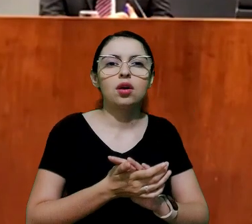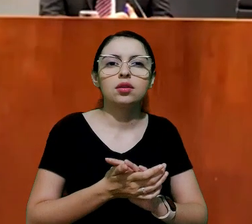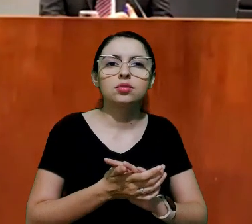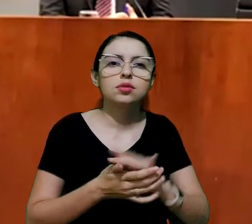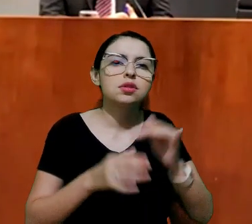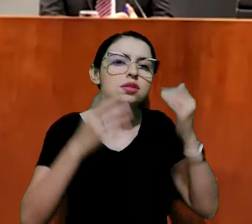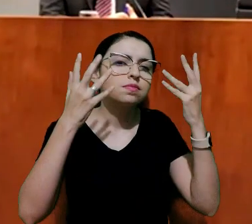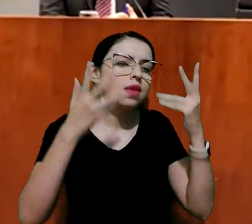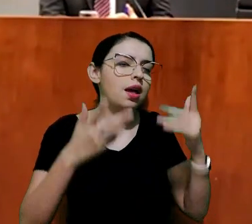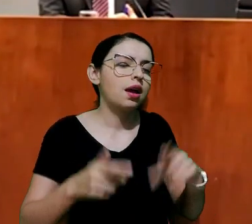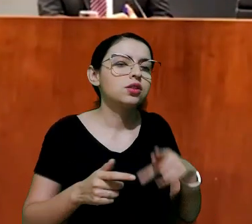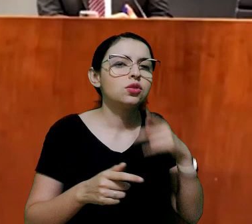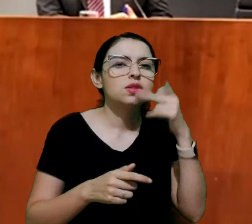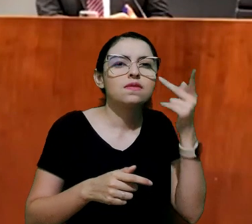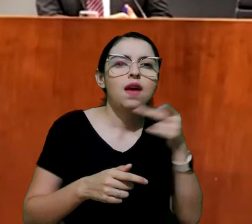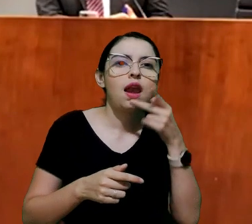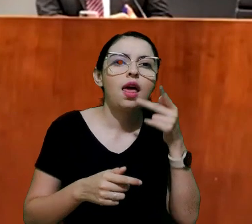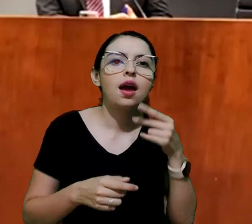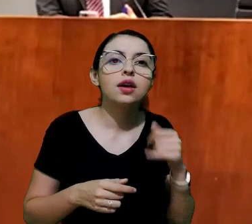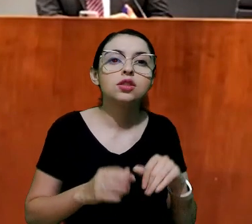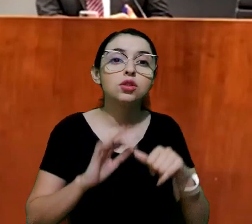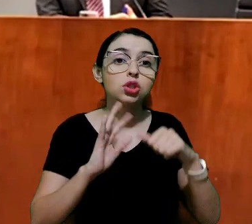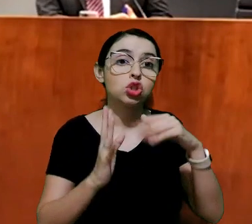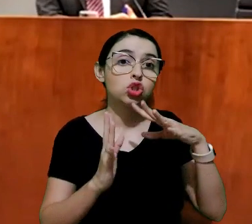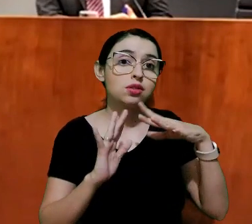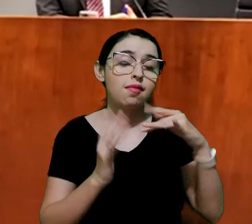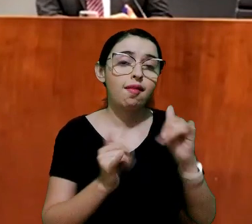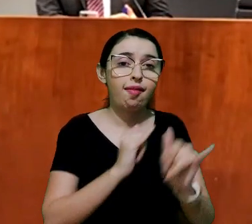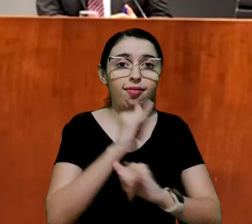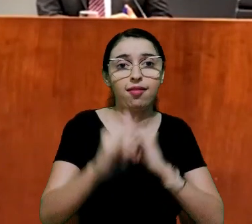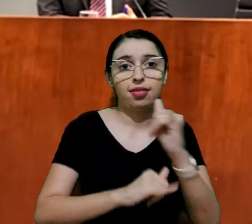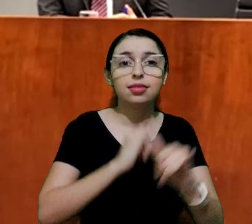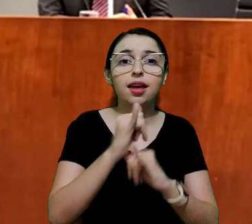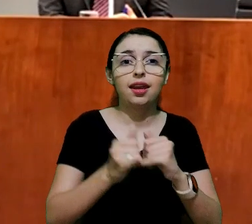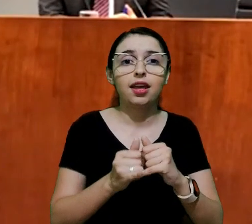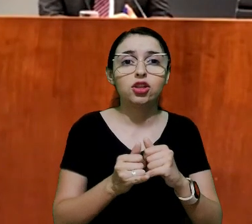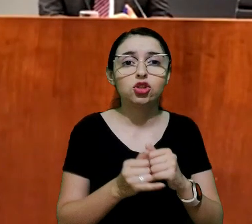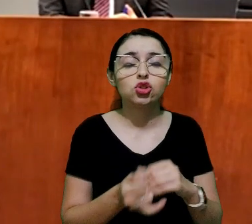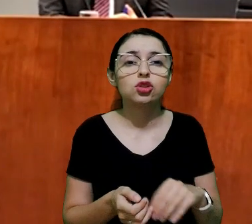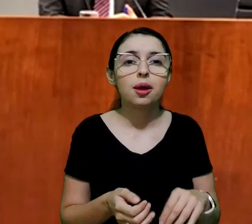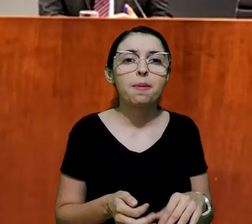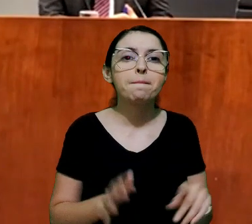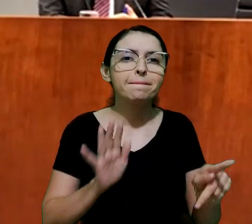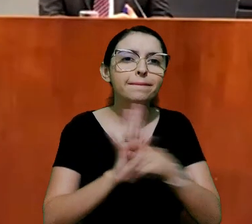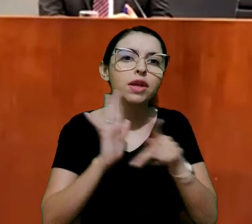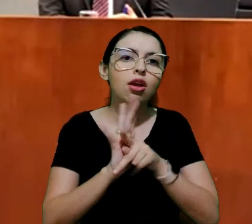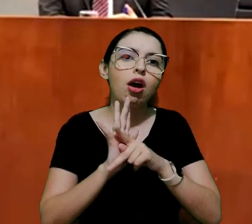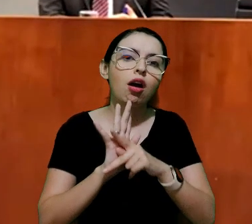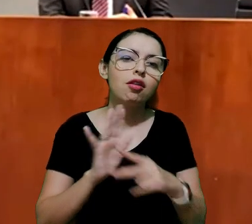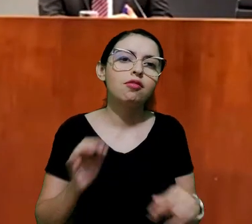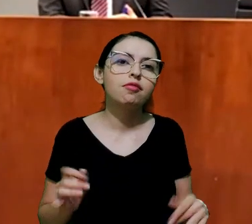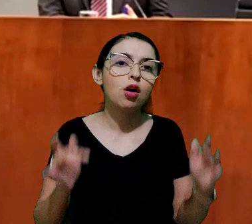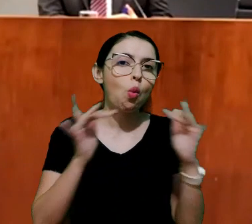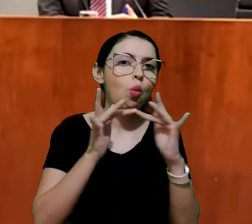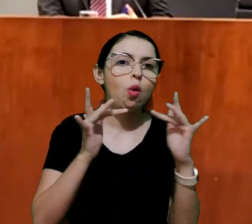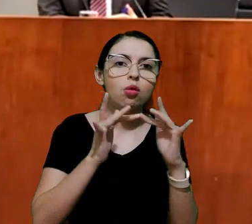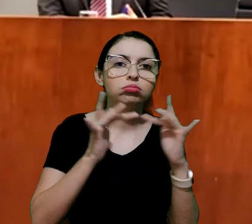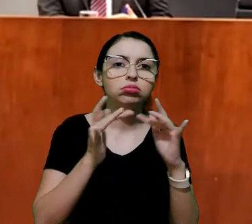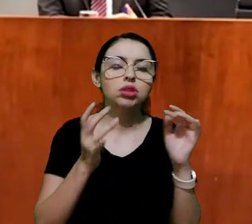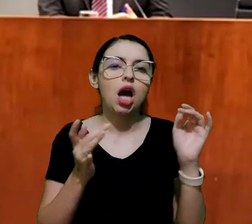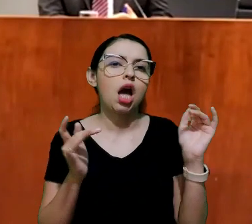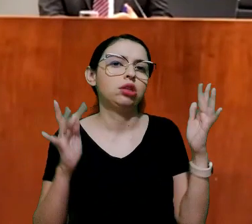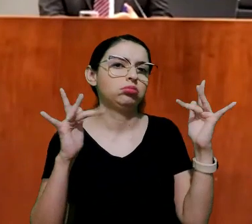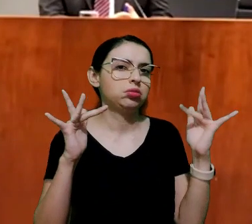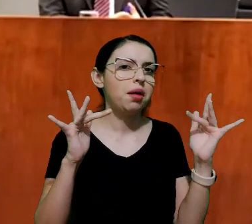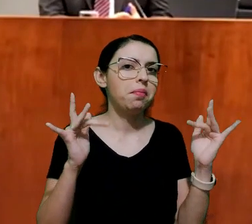declarações publicadas em redes sociais para fins de provar uma relação de